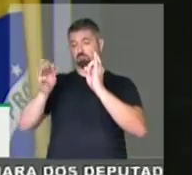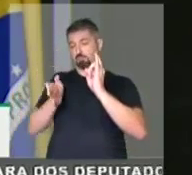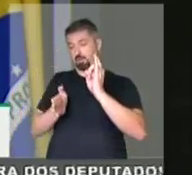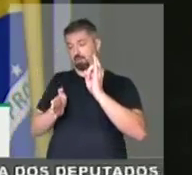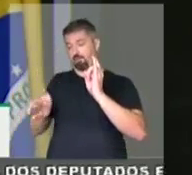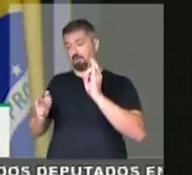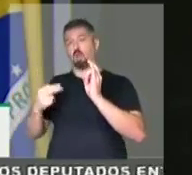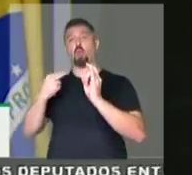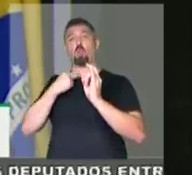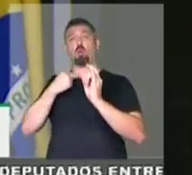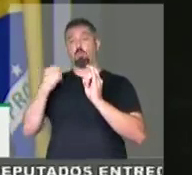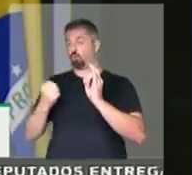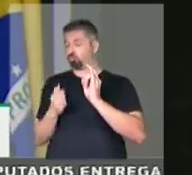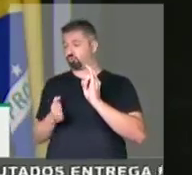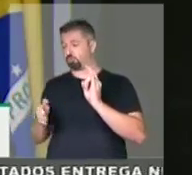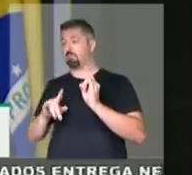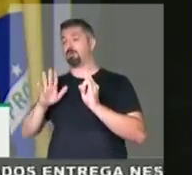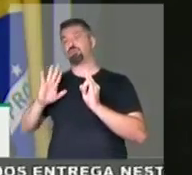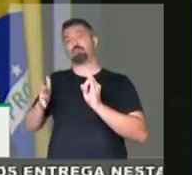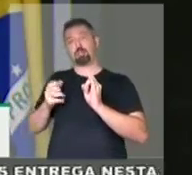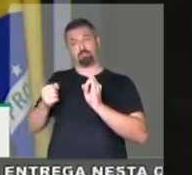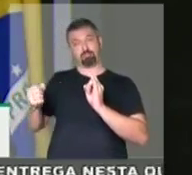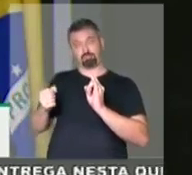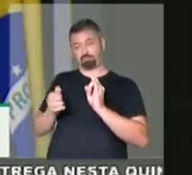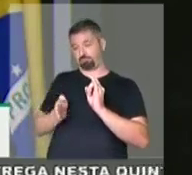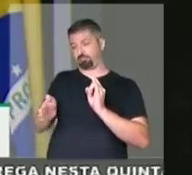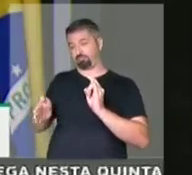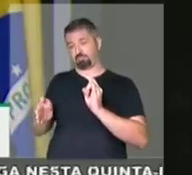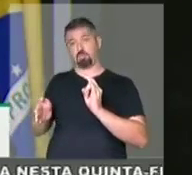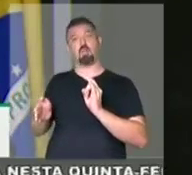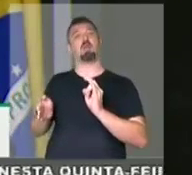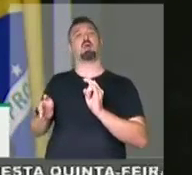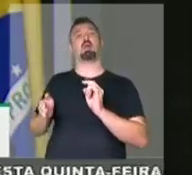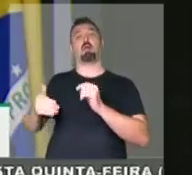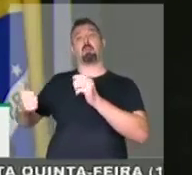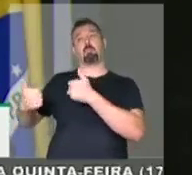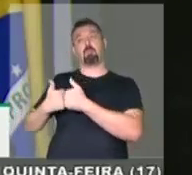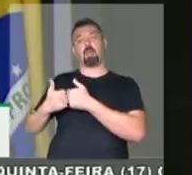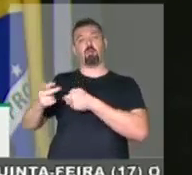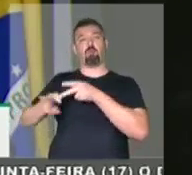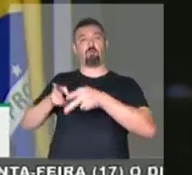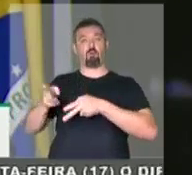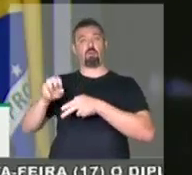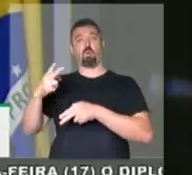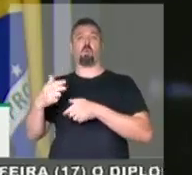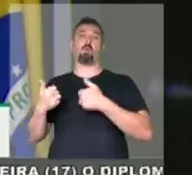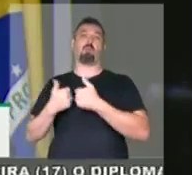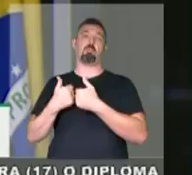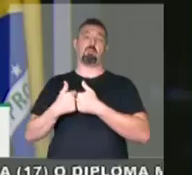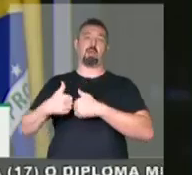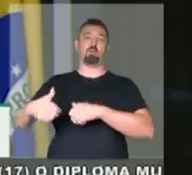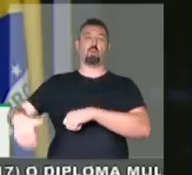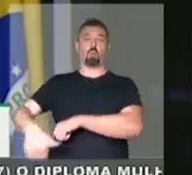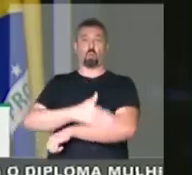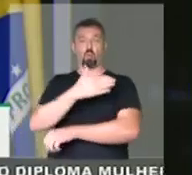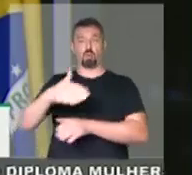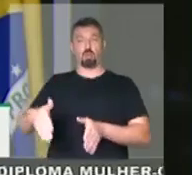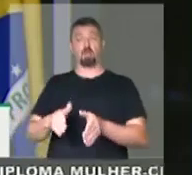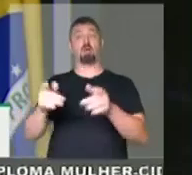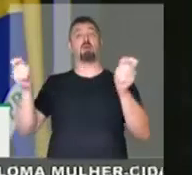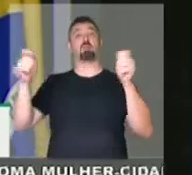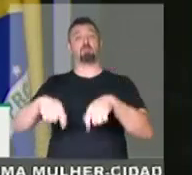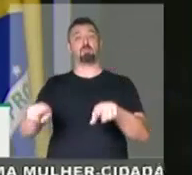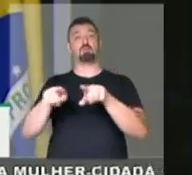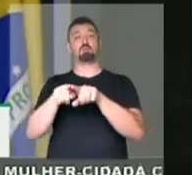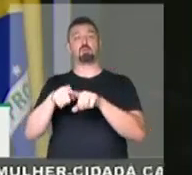na faixa não edificável contígua às faixas de domínio de rodovias e ferrovias, e para possibilitar